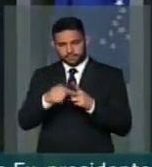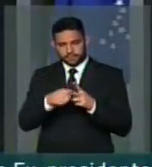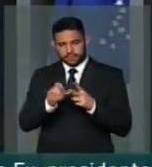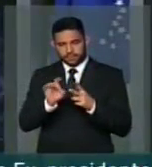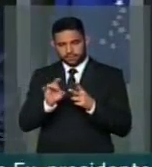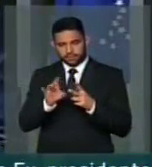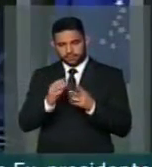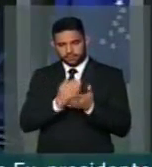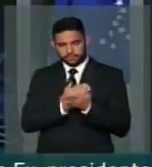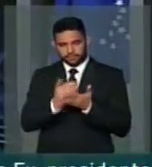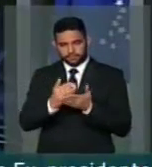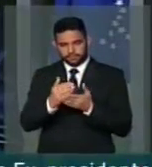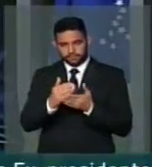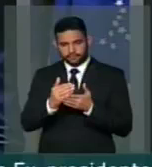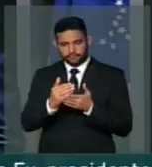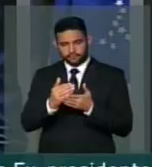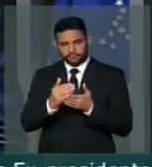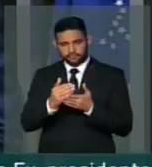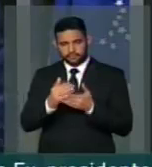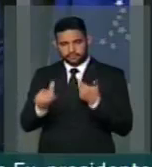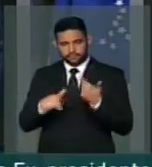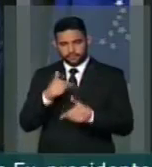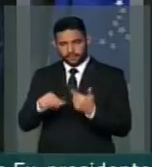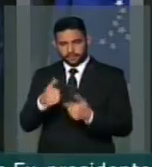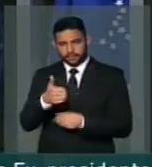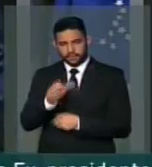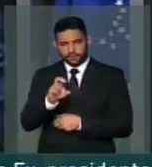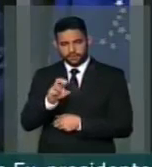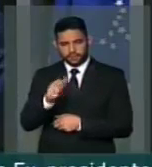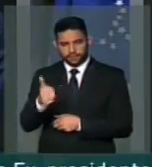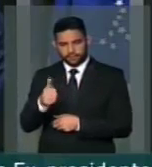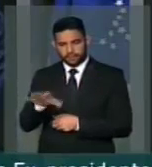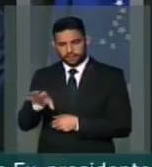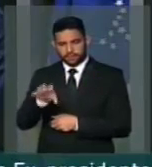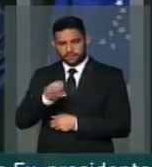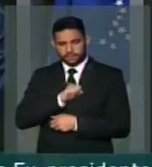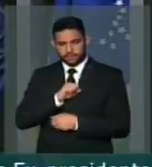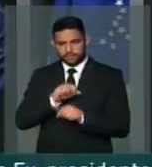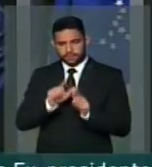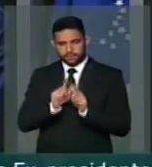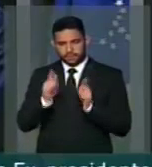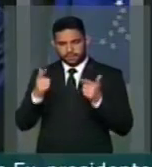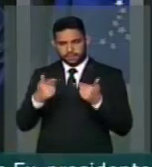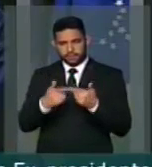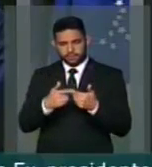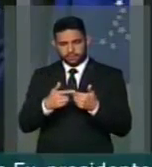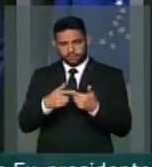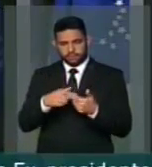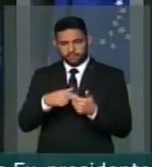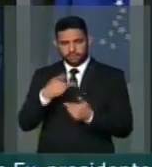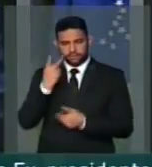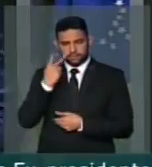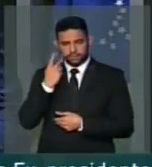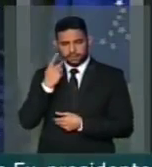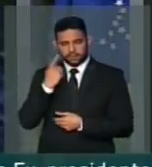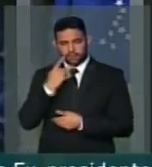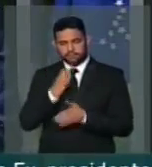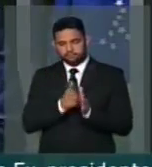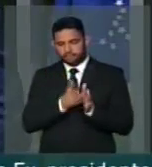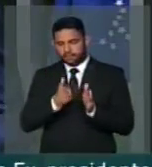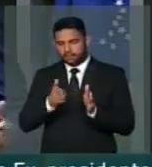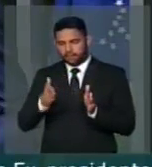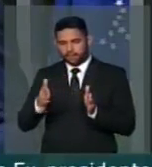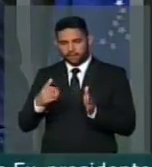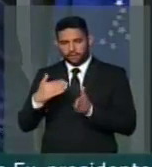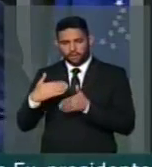apenas do início da legislatura de 1951, assume a Assembleia Legislativa do Estado do Ceará, e dali